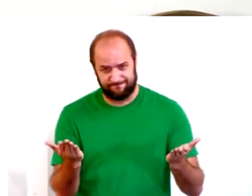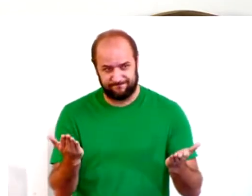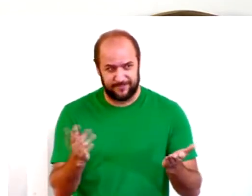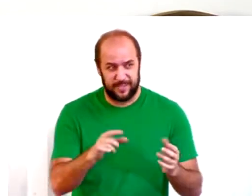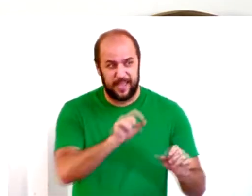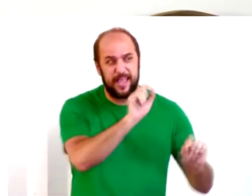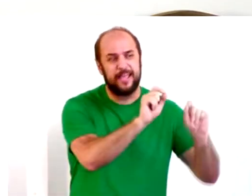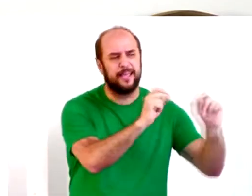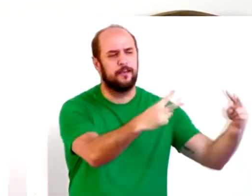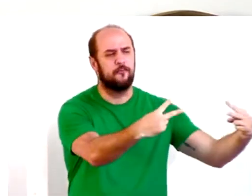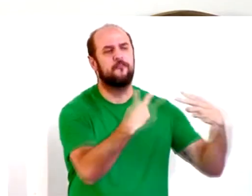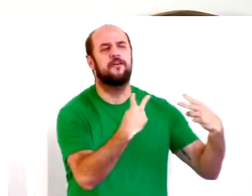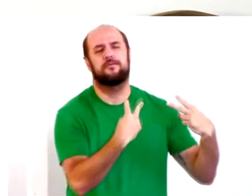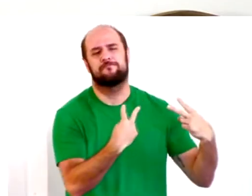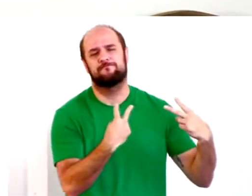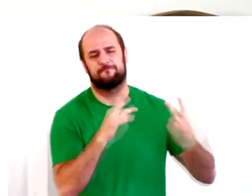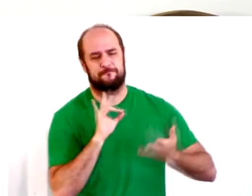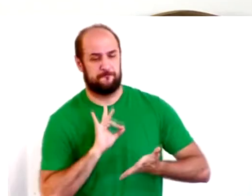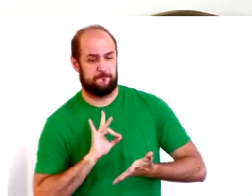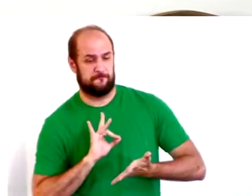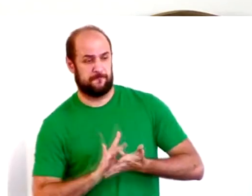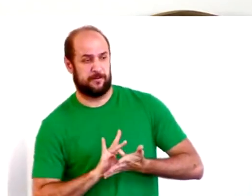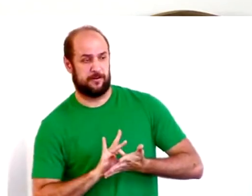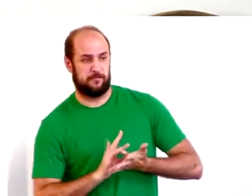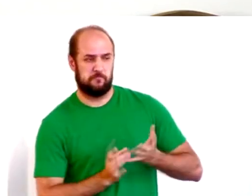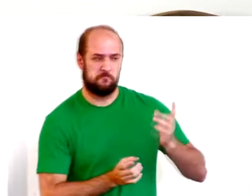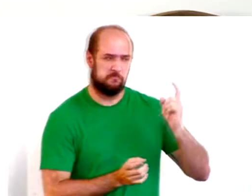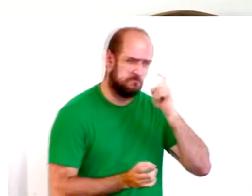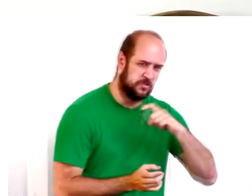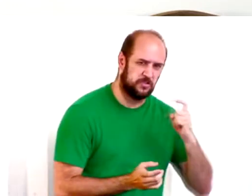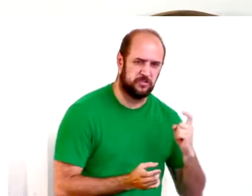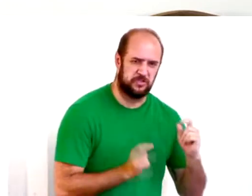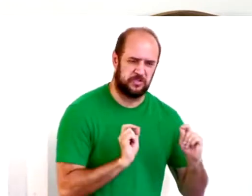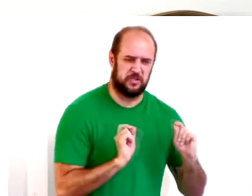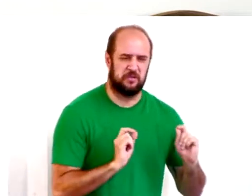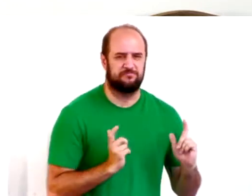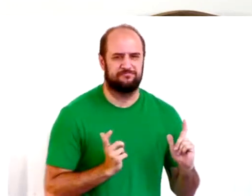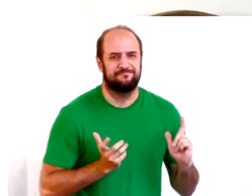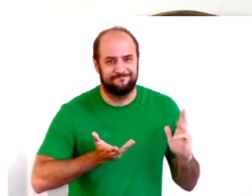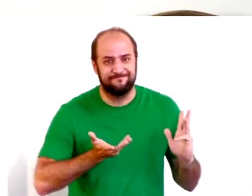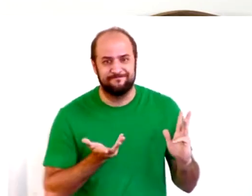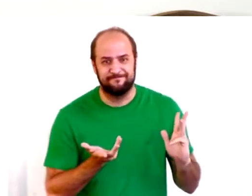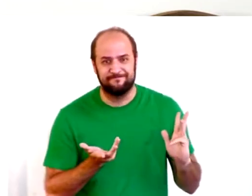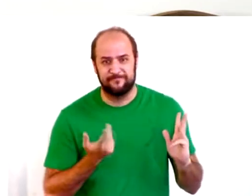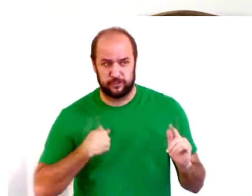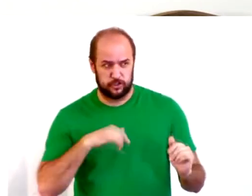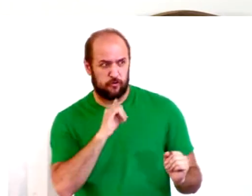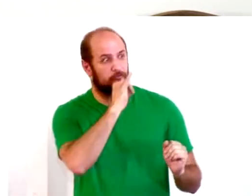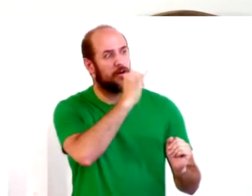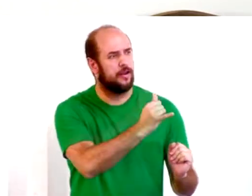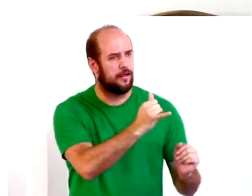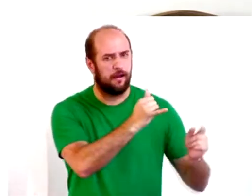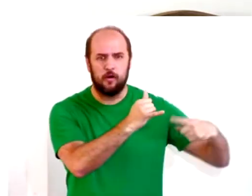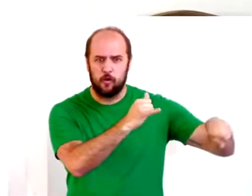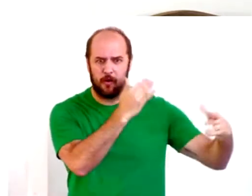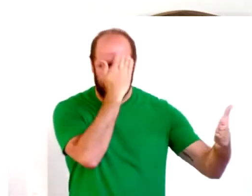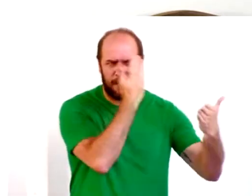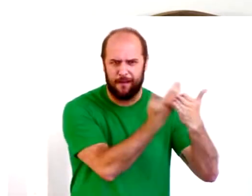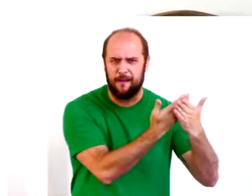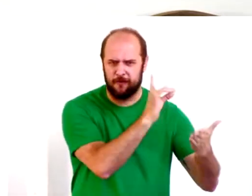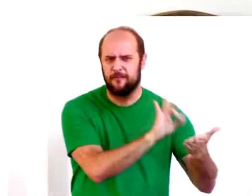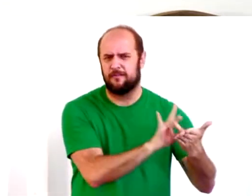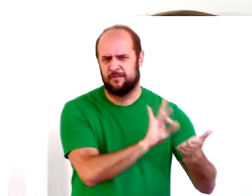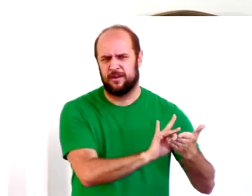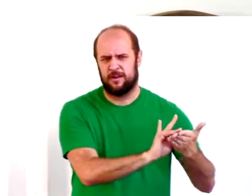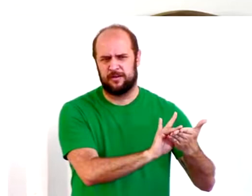veem em nós? As pessoas veem que quando falamos, aquilo é a verdade mesmo? As pessoas têm